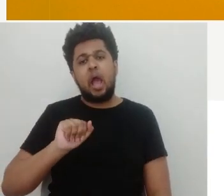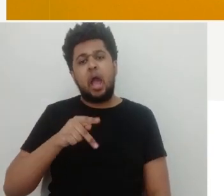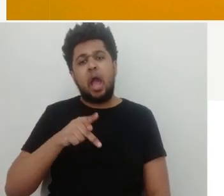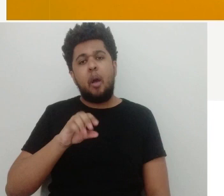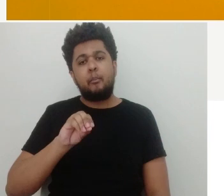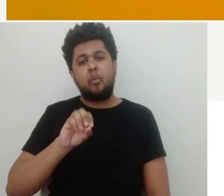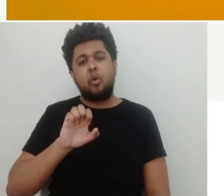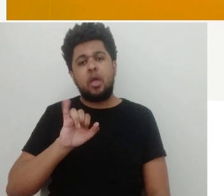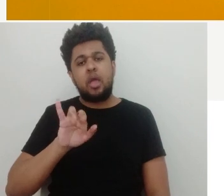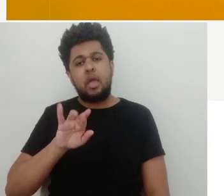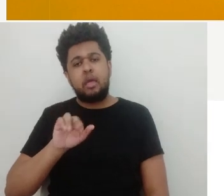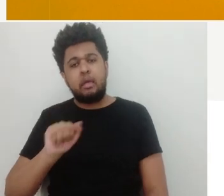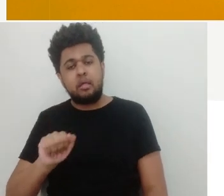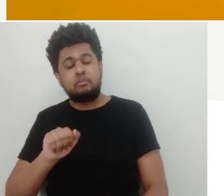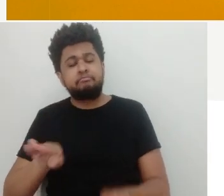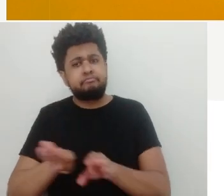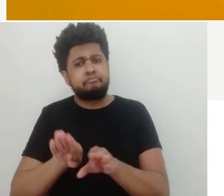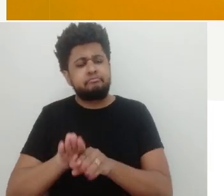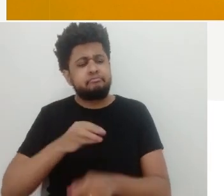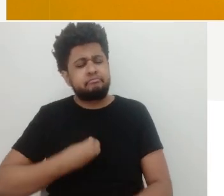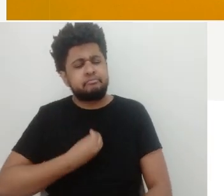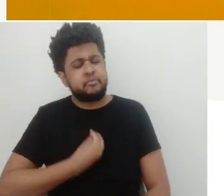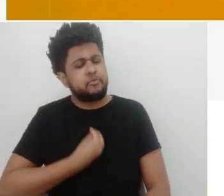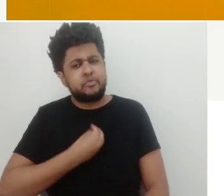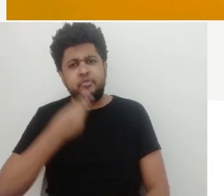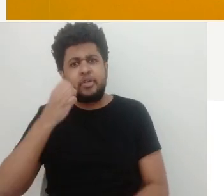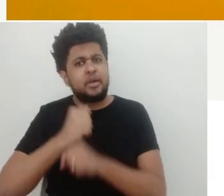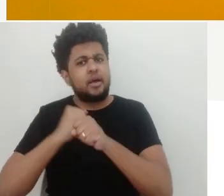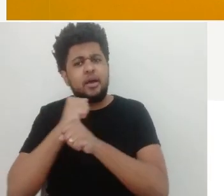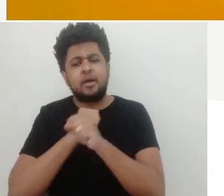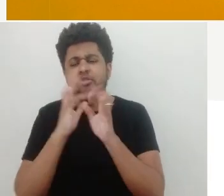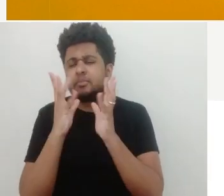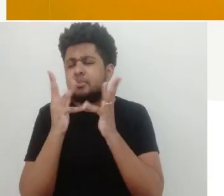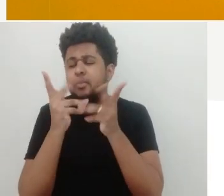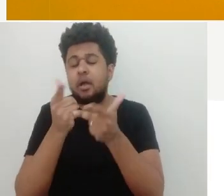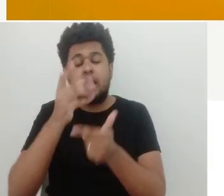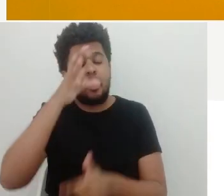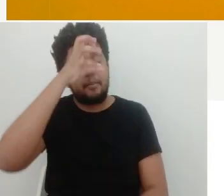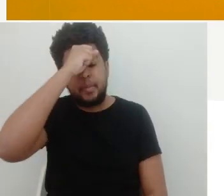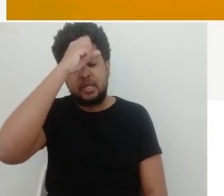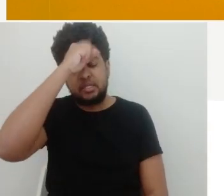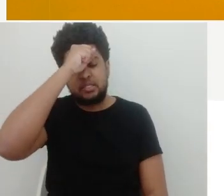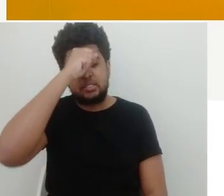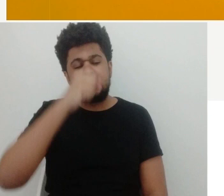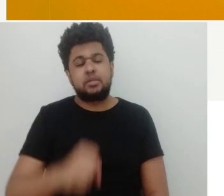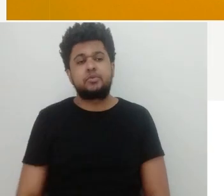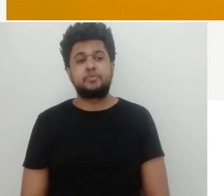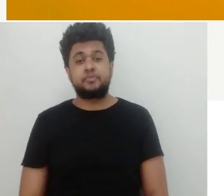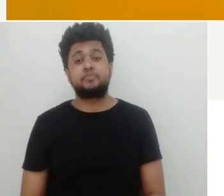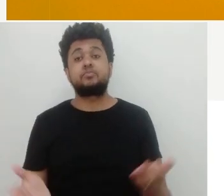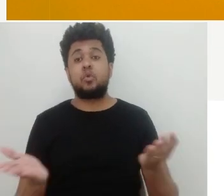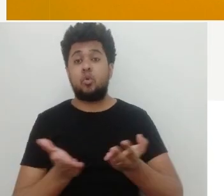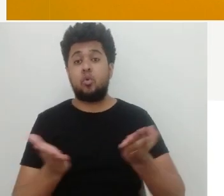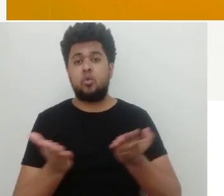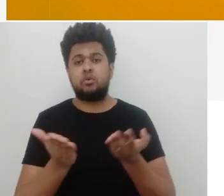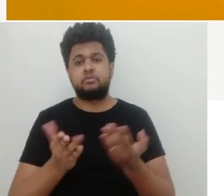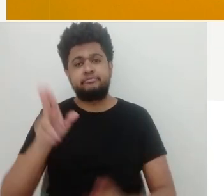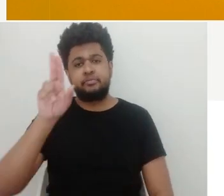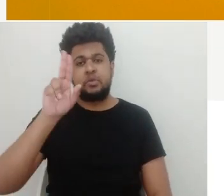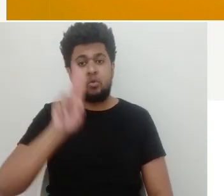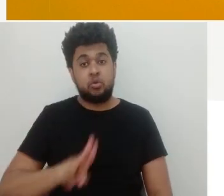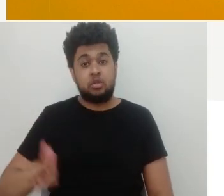anos extraordinários de aprendizagem. Hoje, quando a universidade pública onde eu